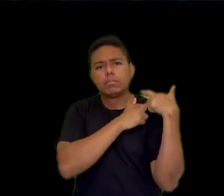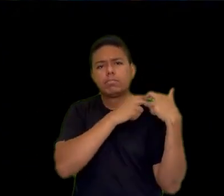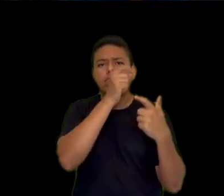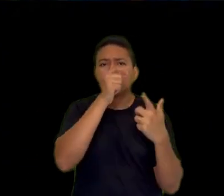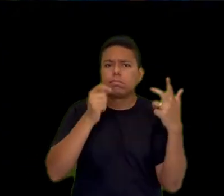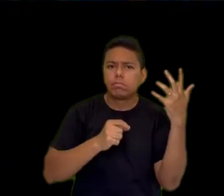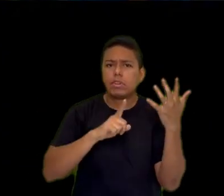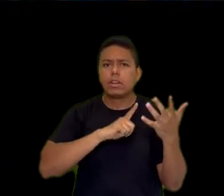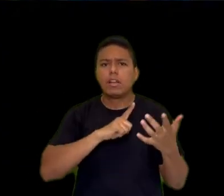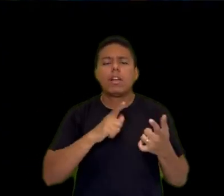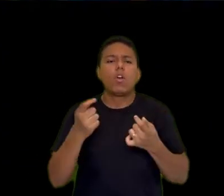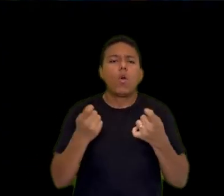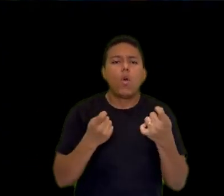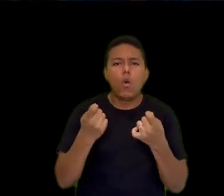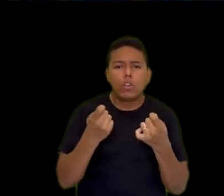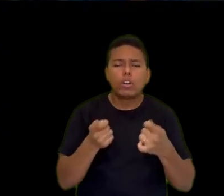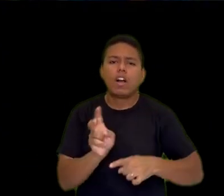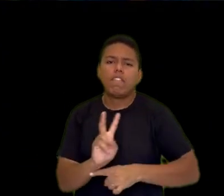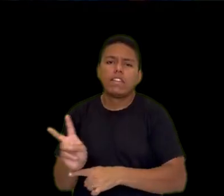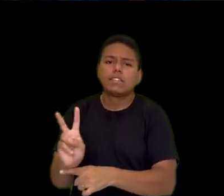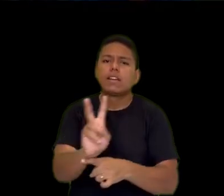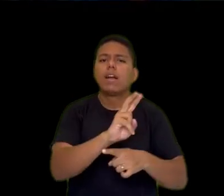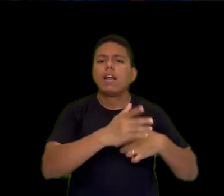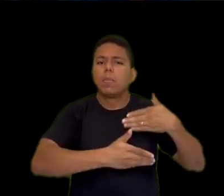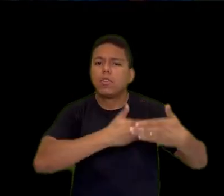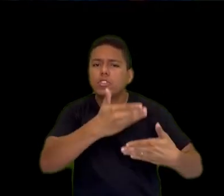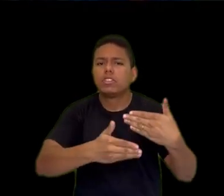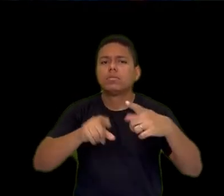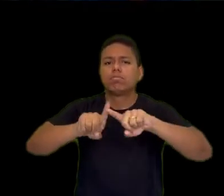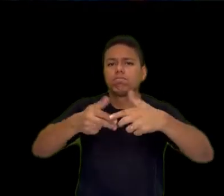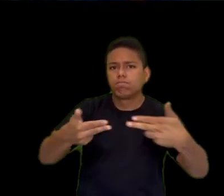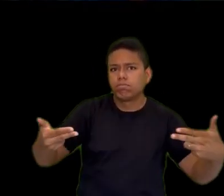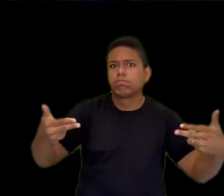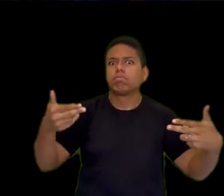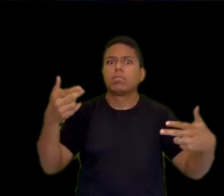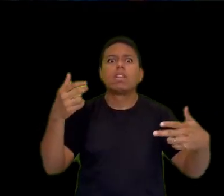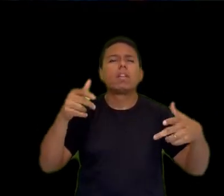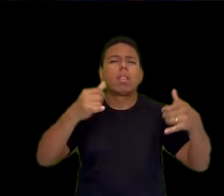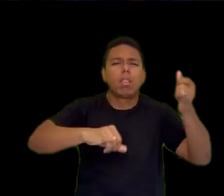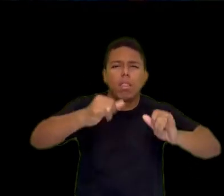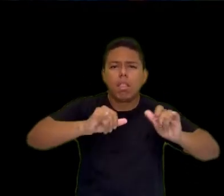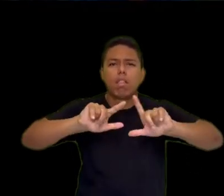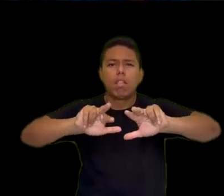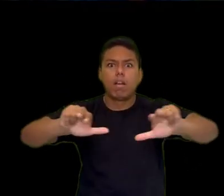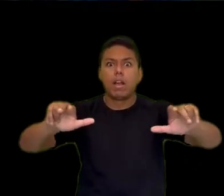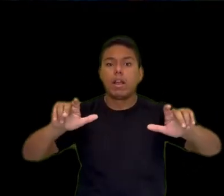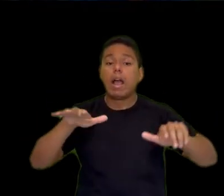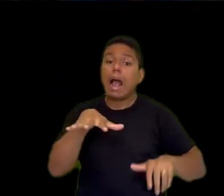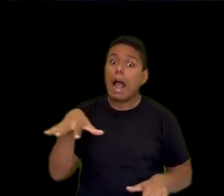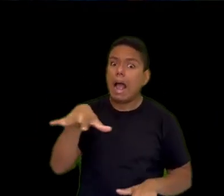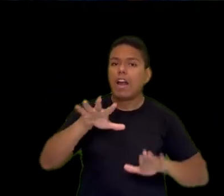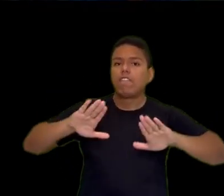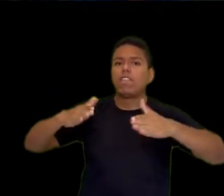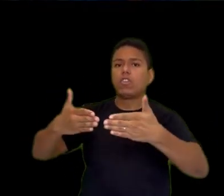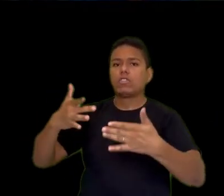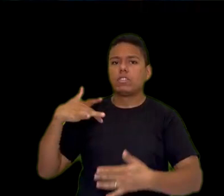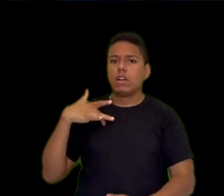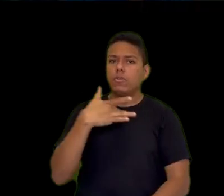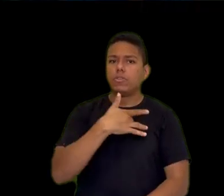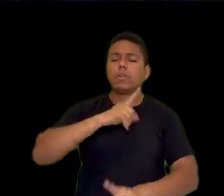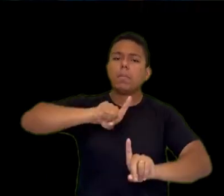produtos e substâncias de interesse para a saúde e participar da produção de medicamentos, equipamentos